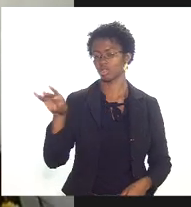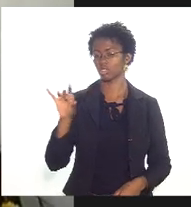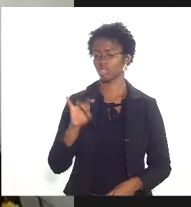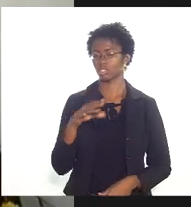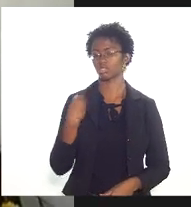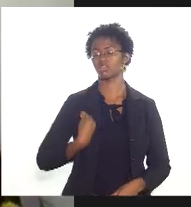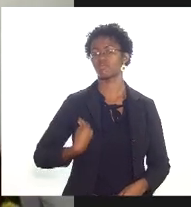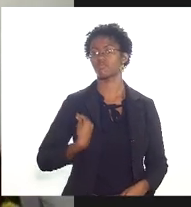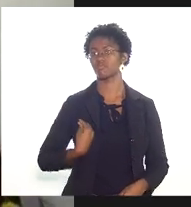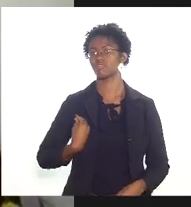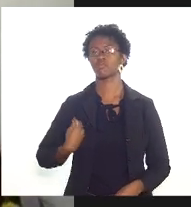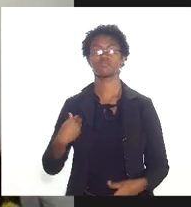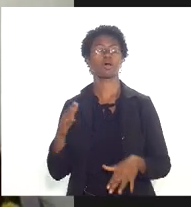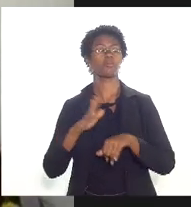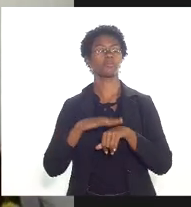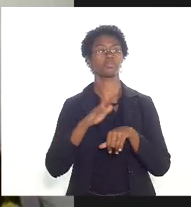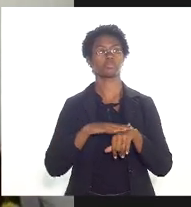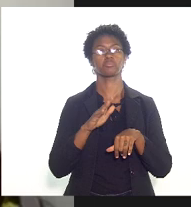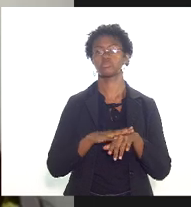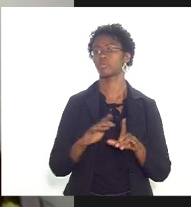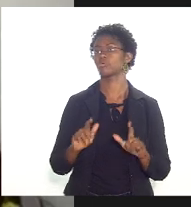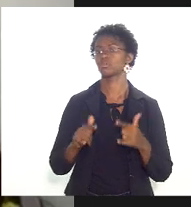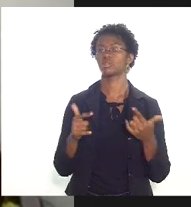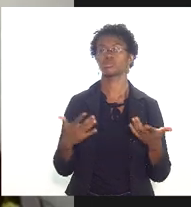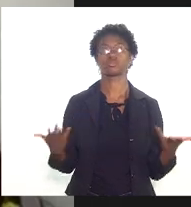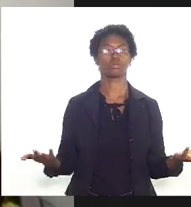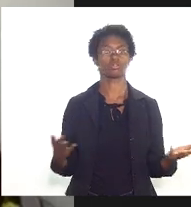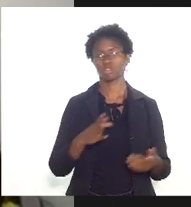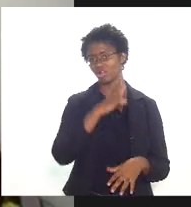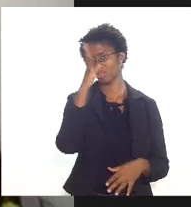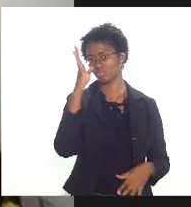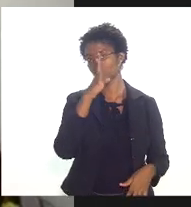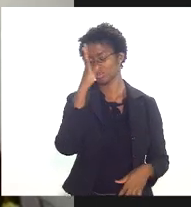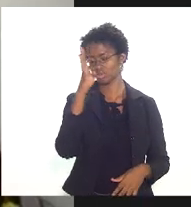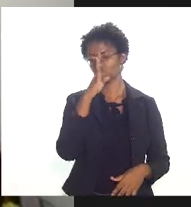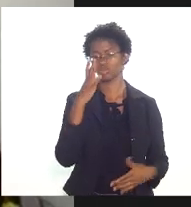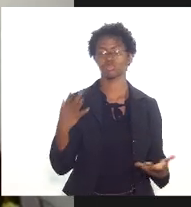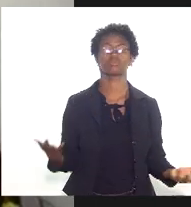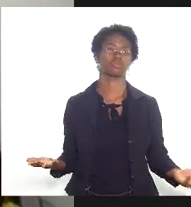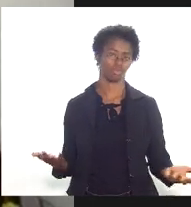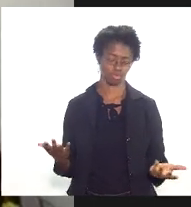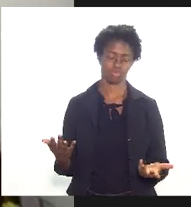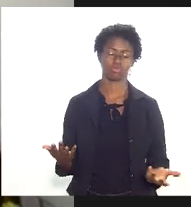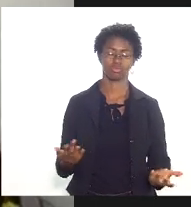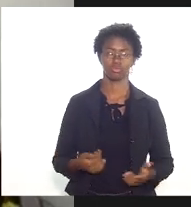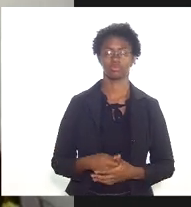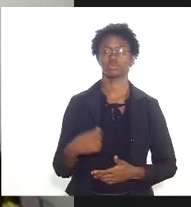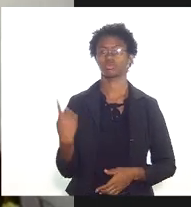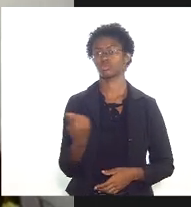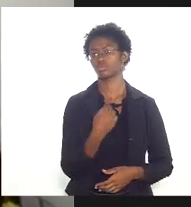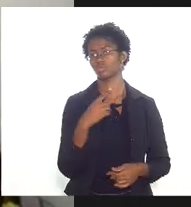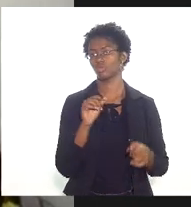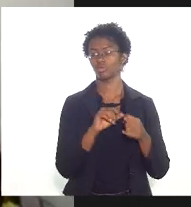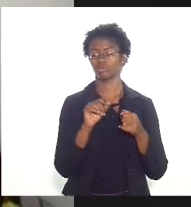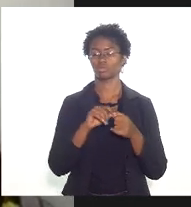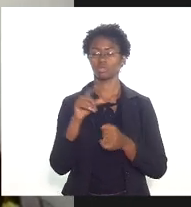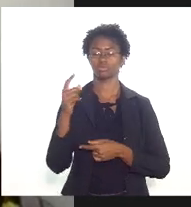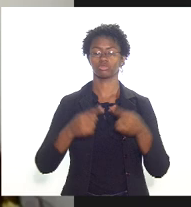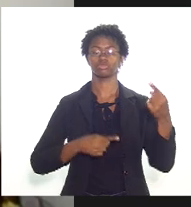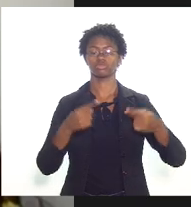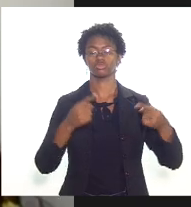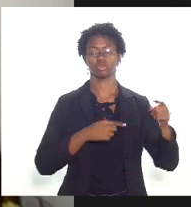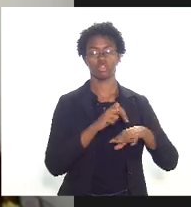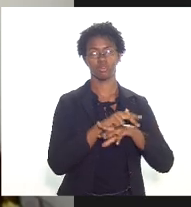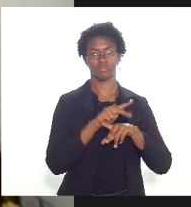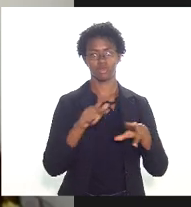aí viver a própria sorte que absurdo a gente fez é várias discussões aqui